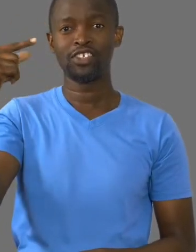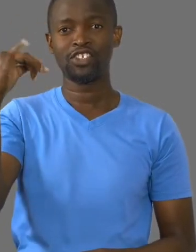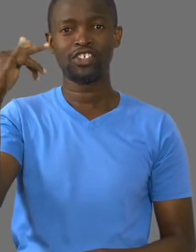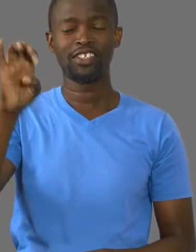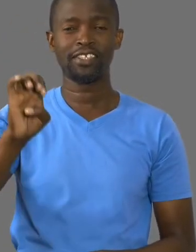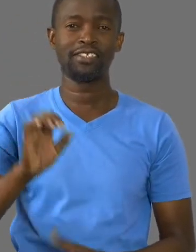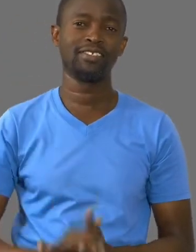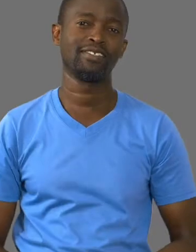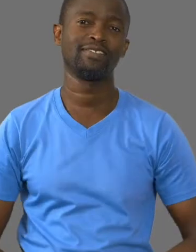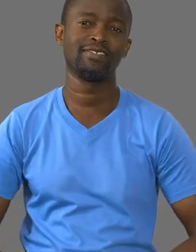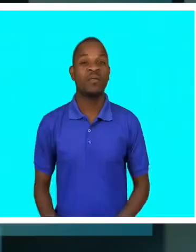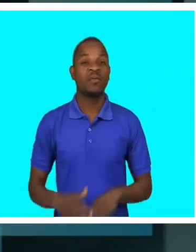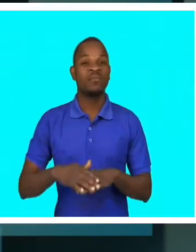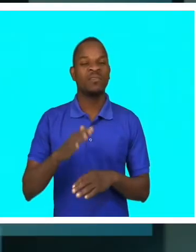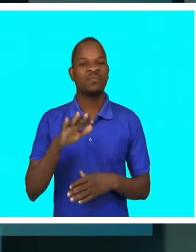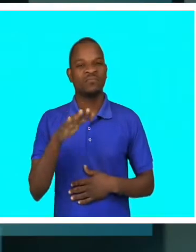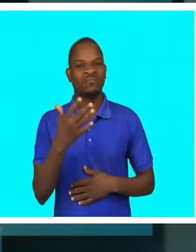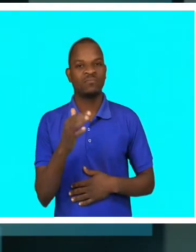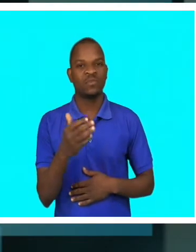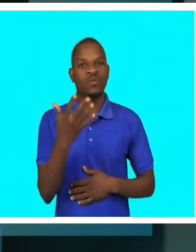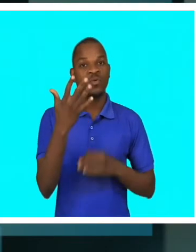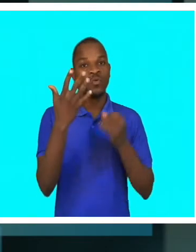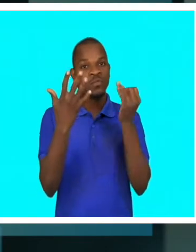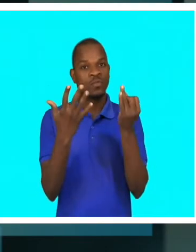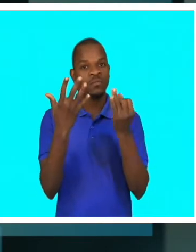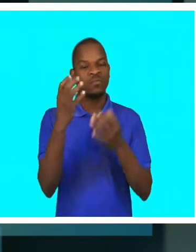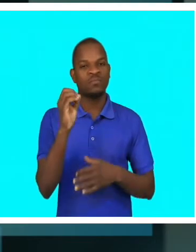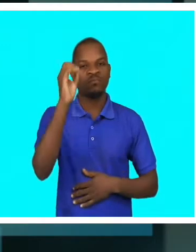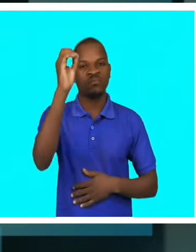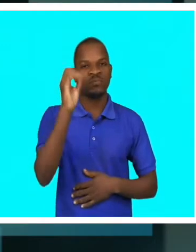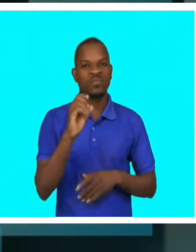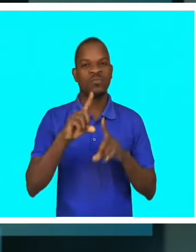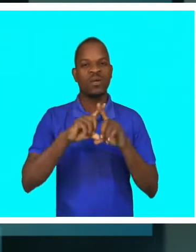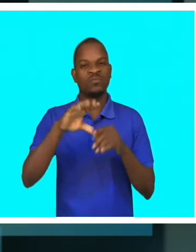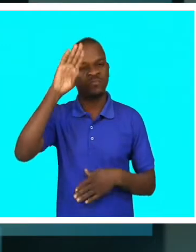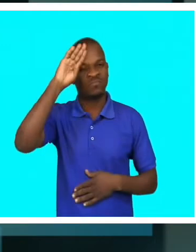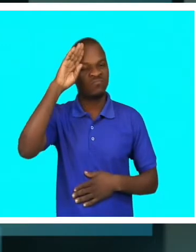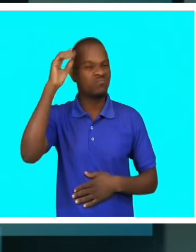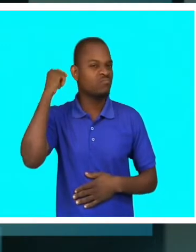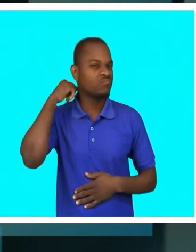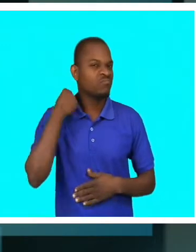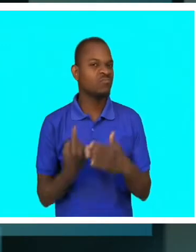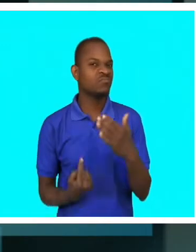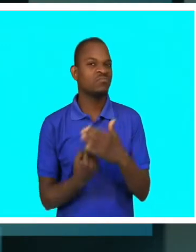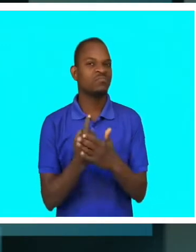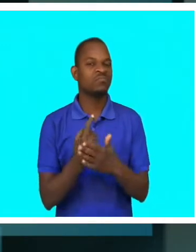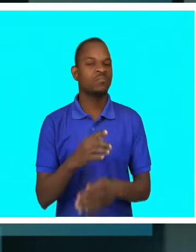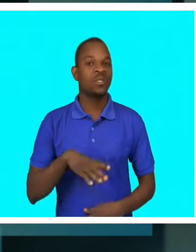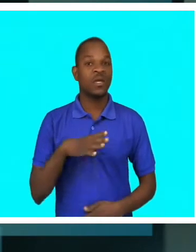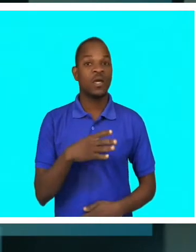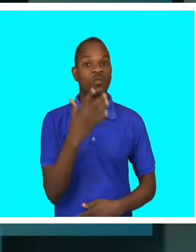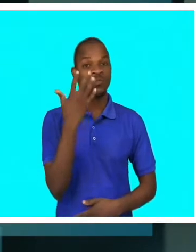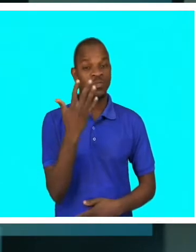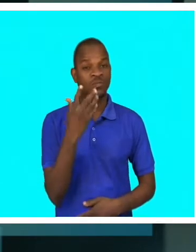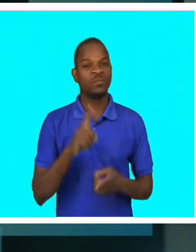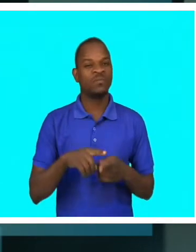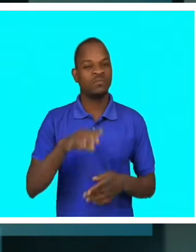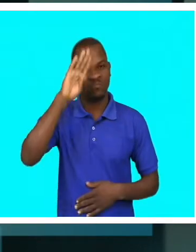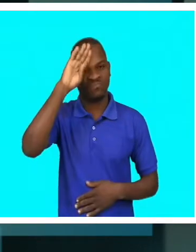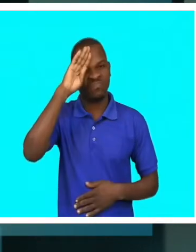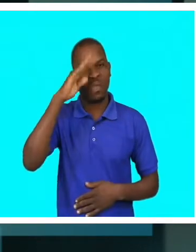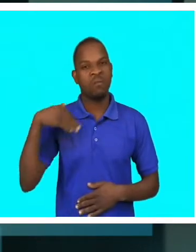meningite. Cerca de 70% dos casos de meningite ocorrem antes de 5 anos de idade. A